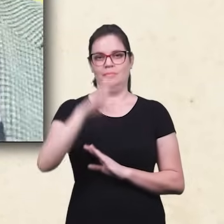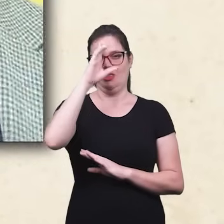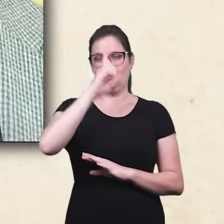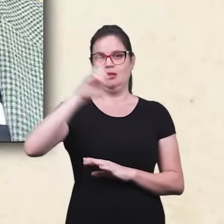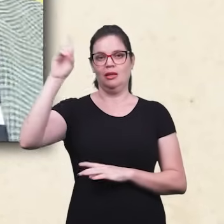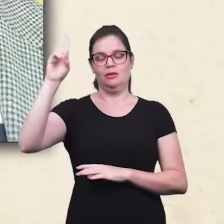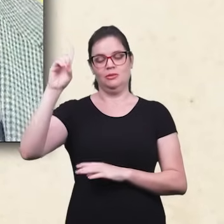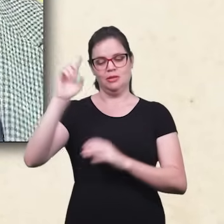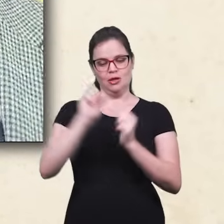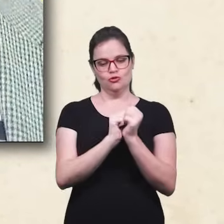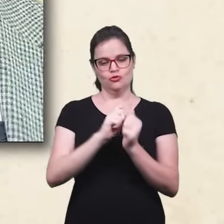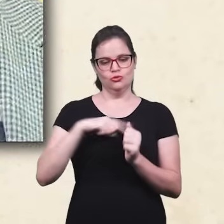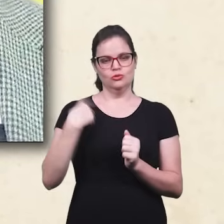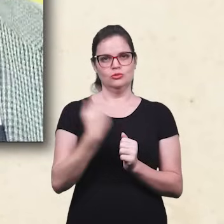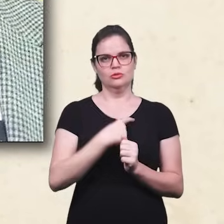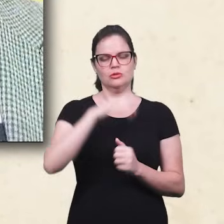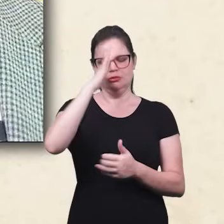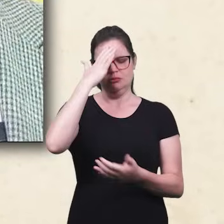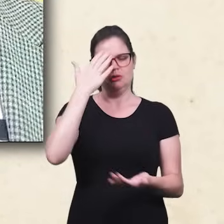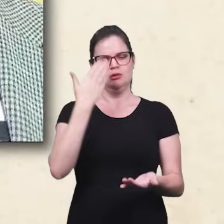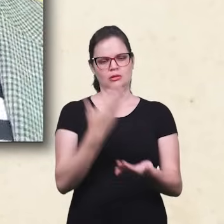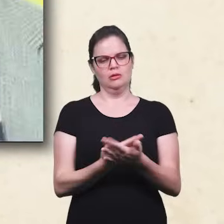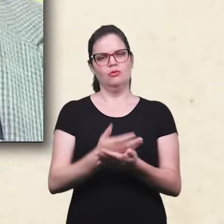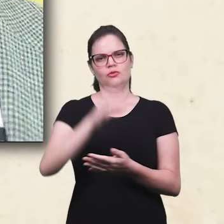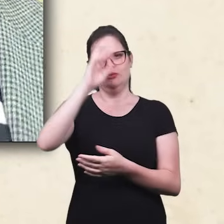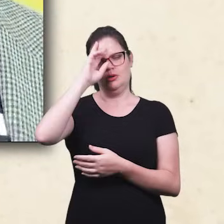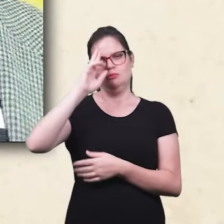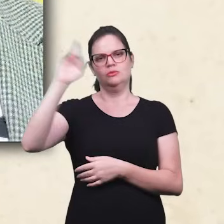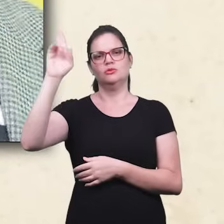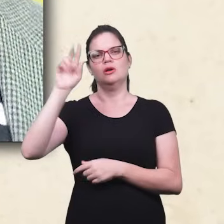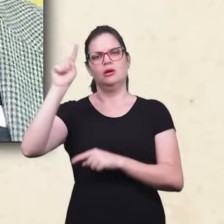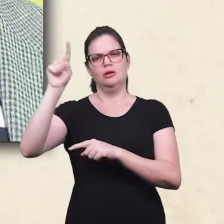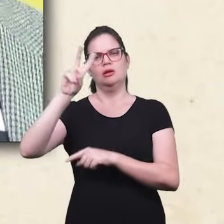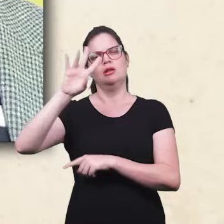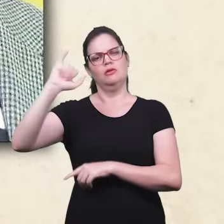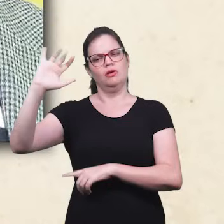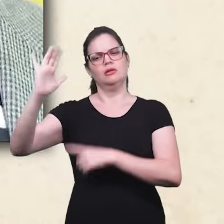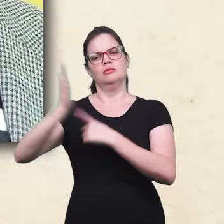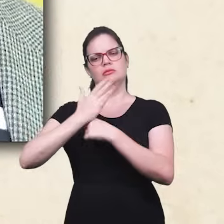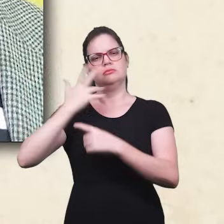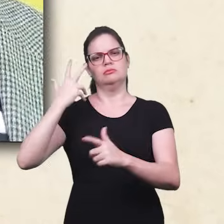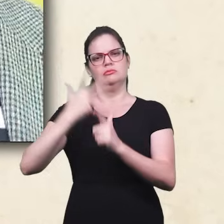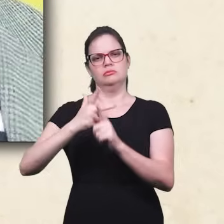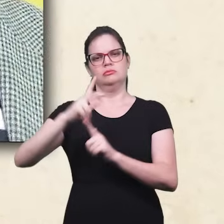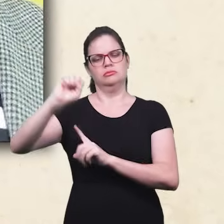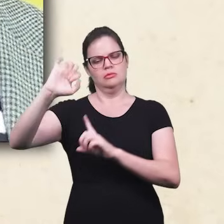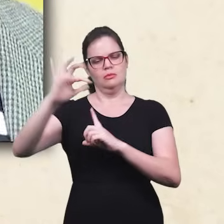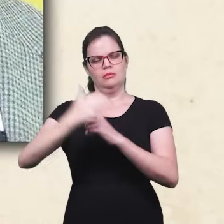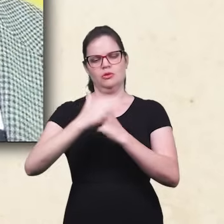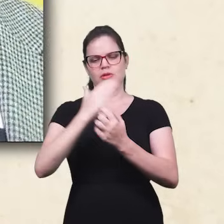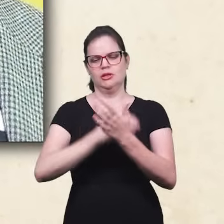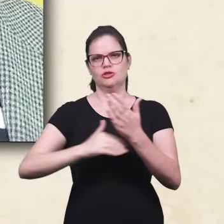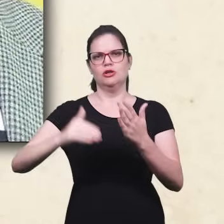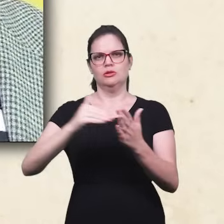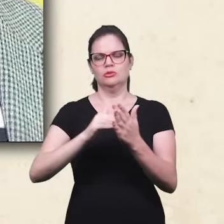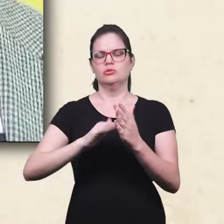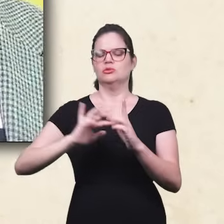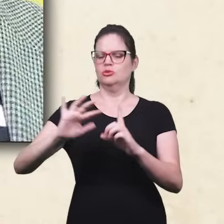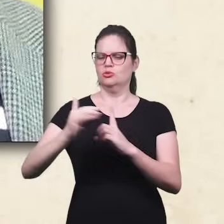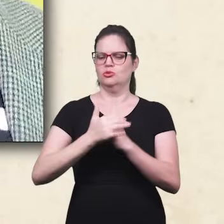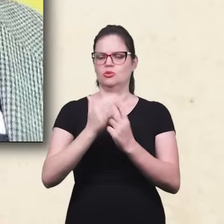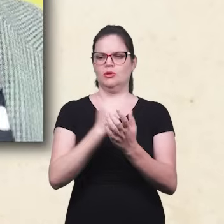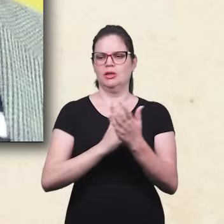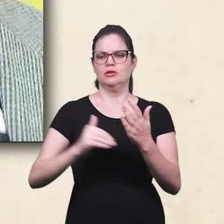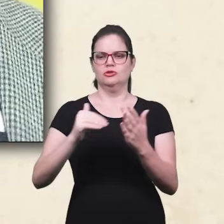Deus está conosco e confiamos em Ele, que Ele nos vai proteger e